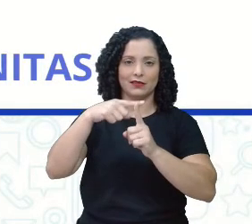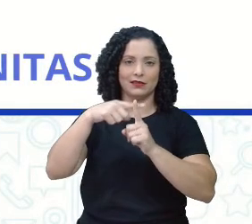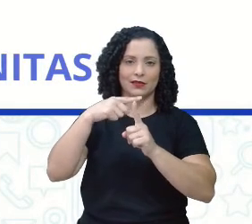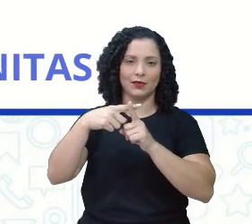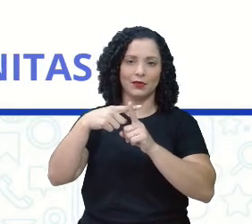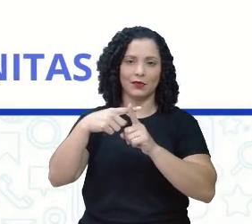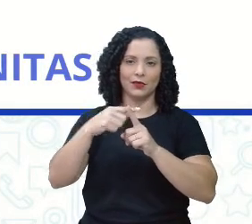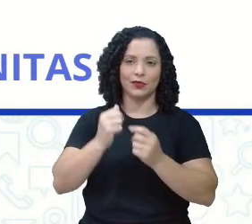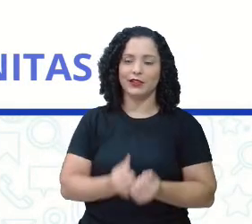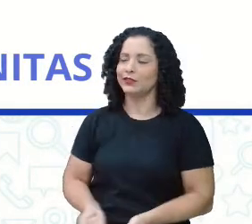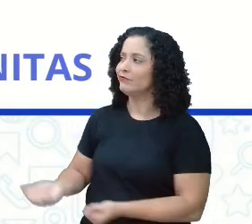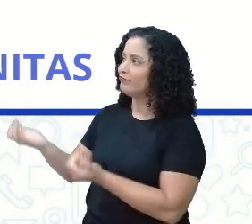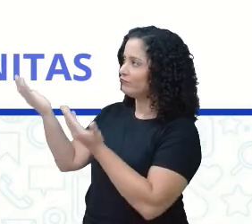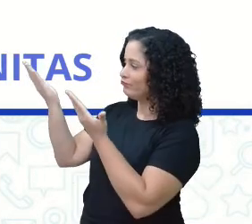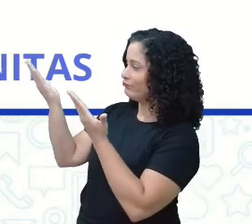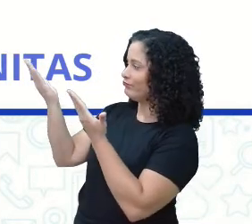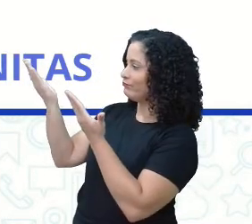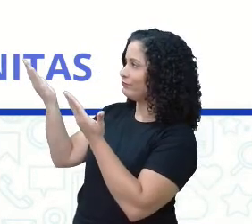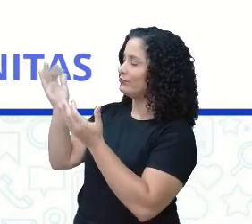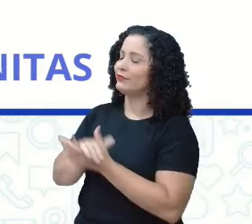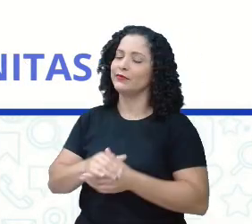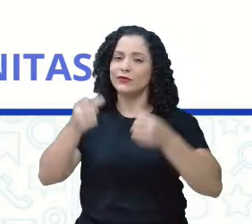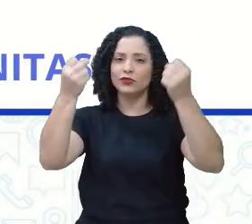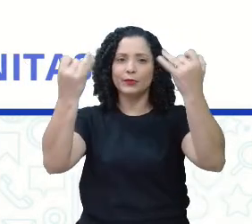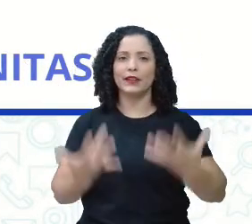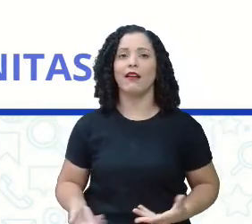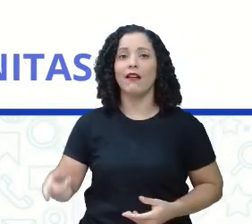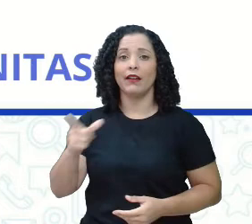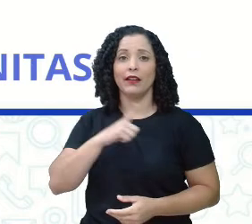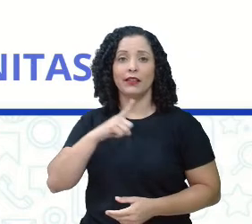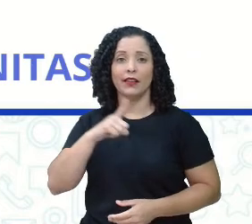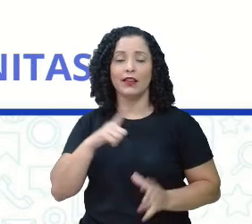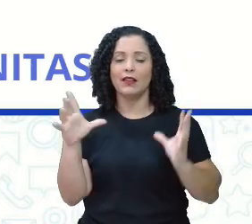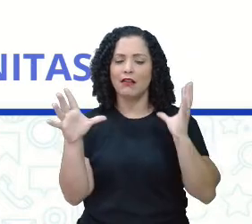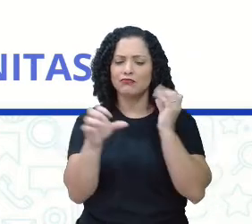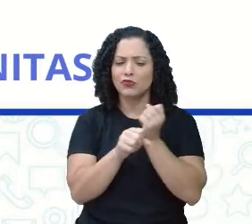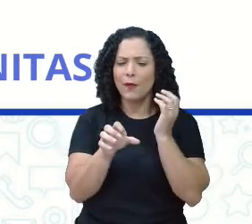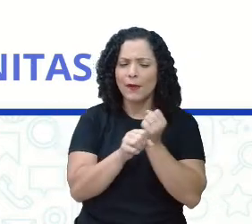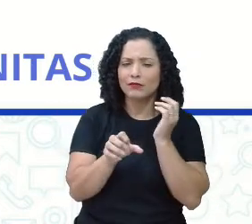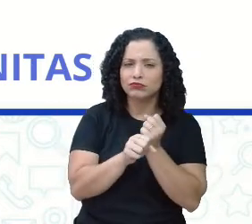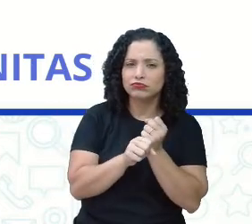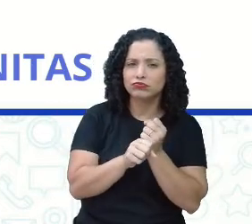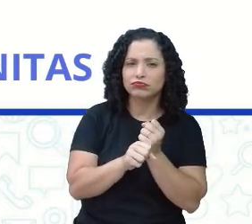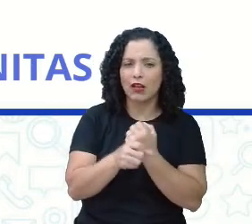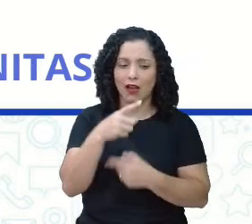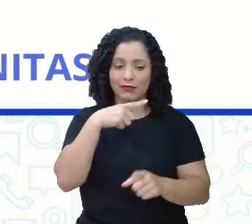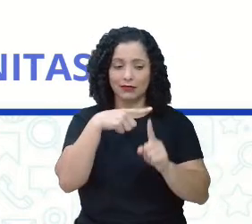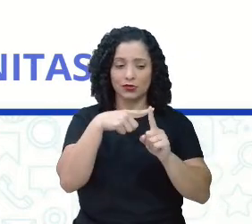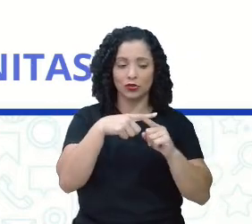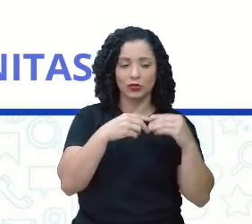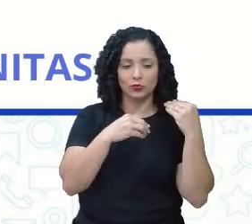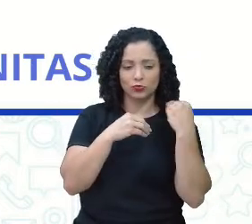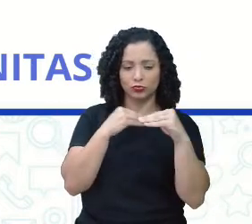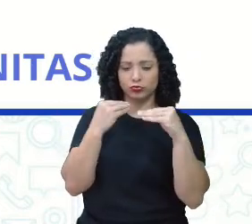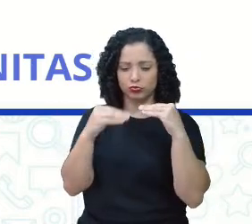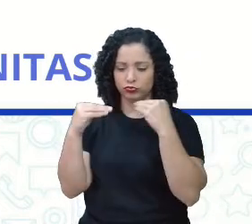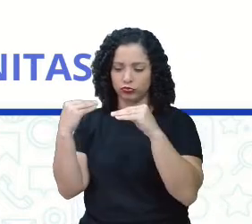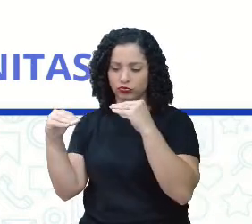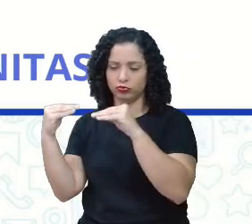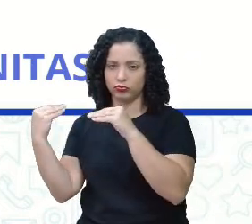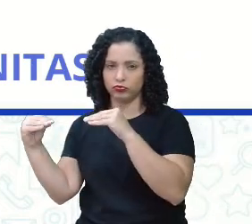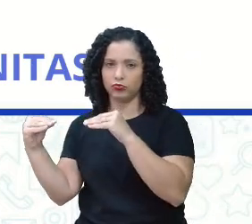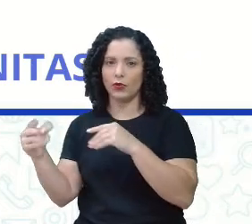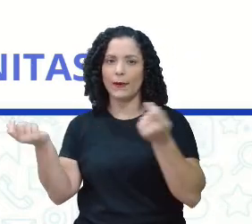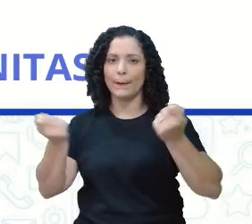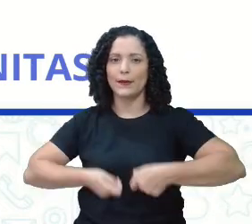adição, ele fala que quando a gente estiver aí somando, quando a gente estiver adicionando os dois sistemas, a